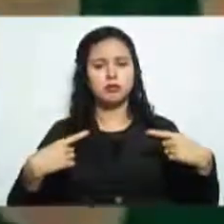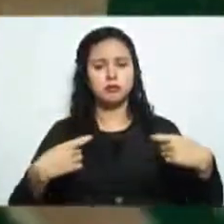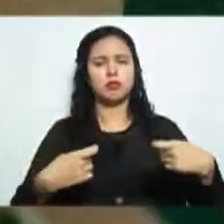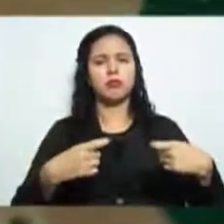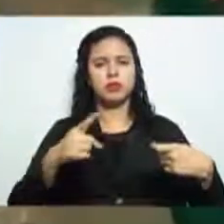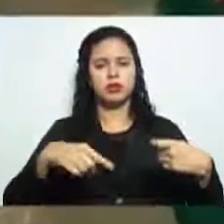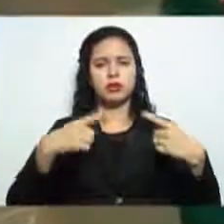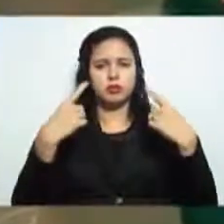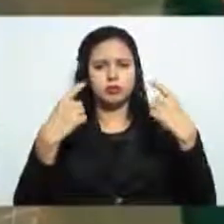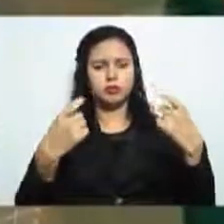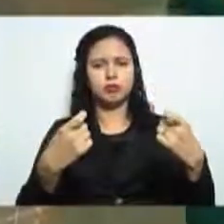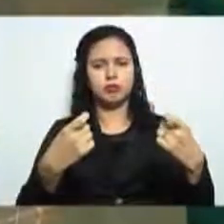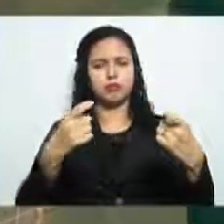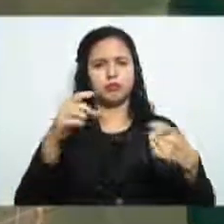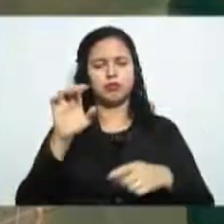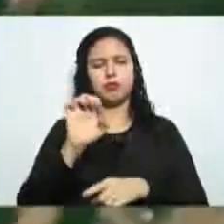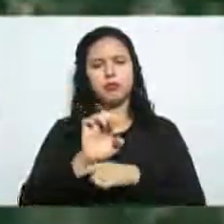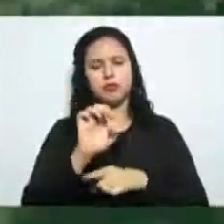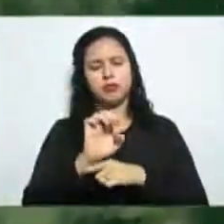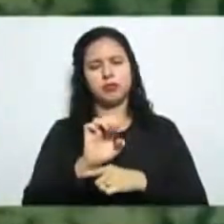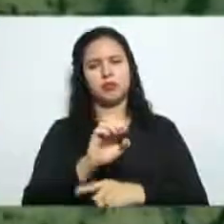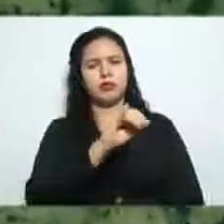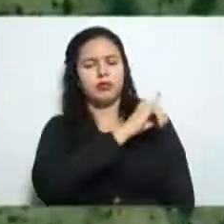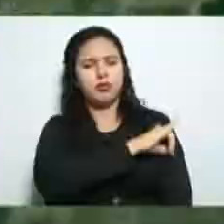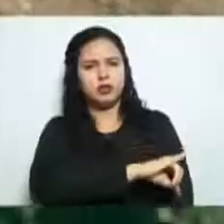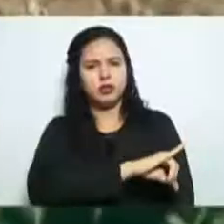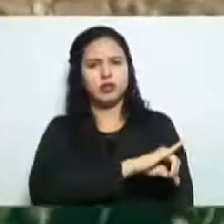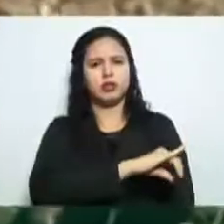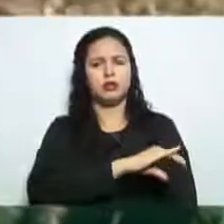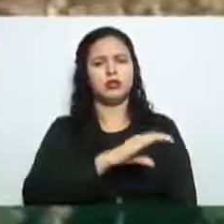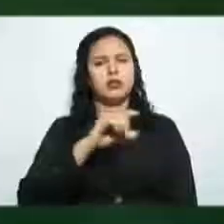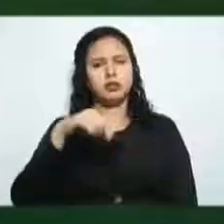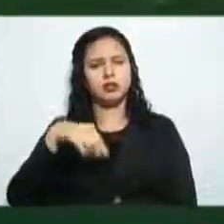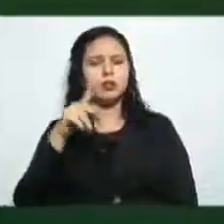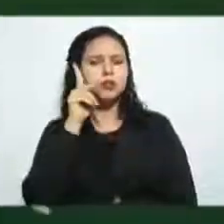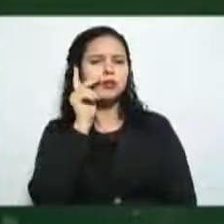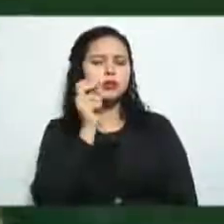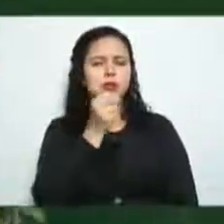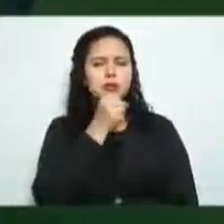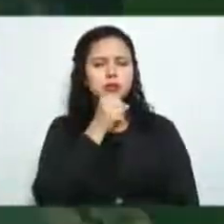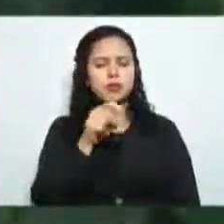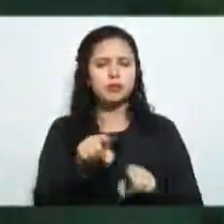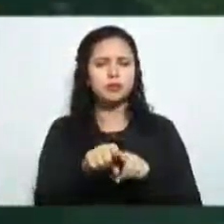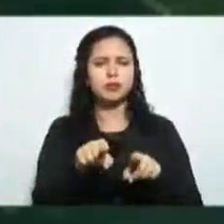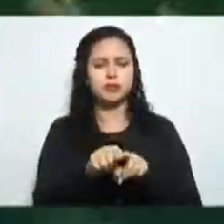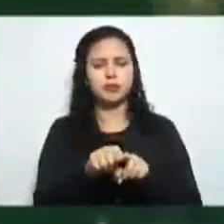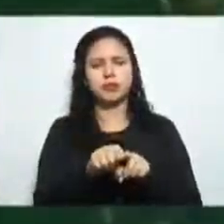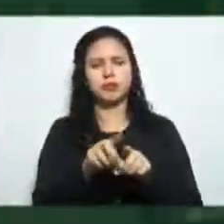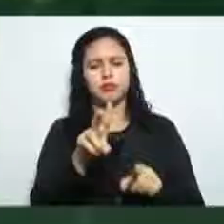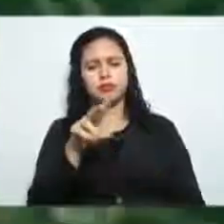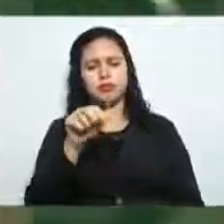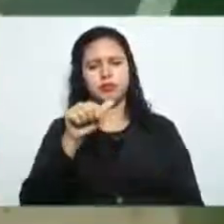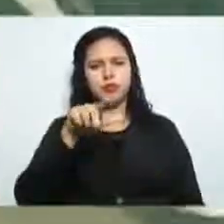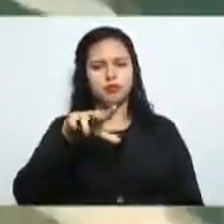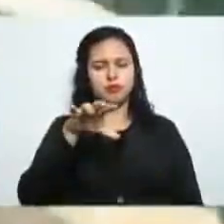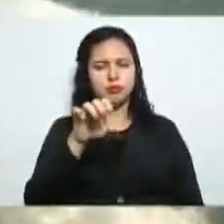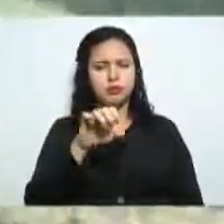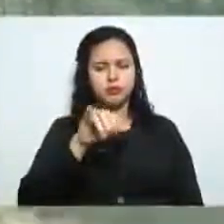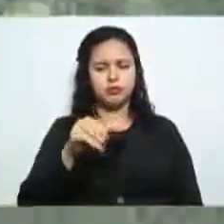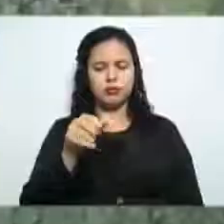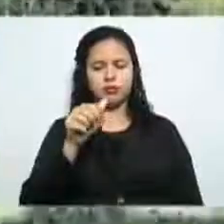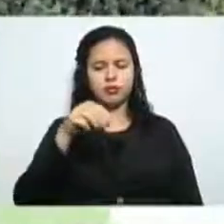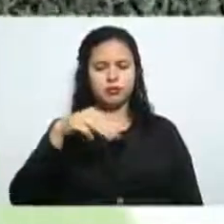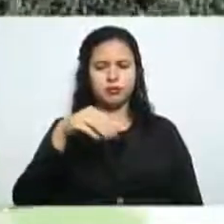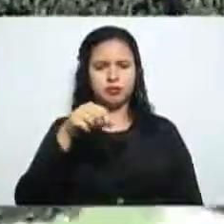o Cone Sul do estado, Vilhena, Curumbiara, Porto Velho e a região do Vale do Jamari, que é onde se concentra o